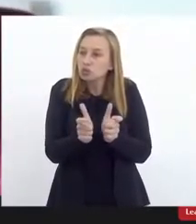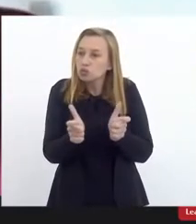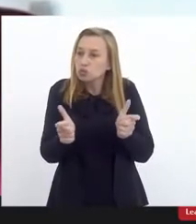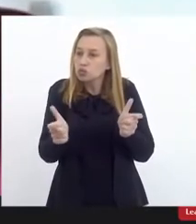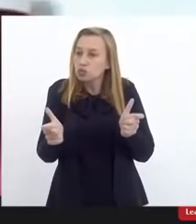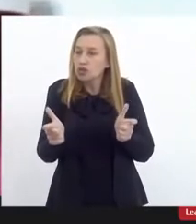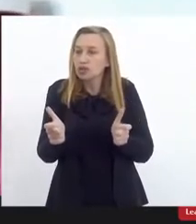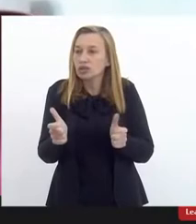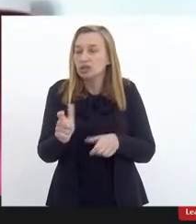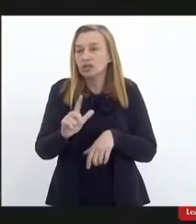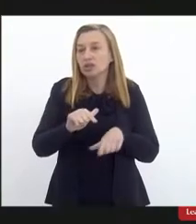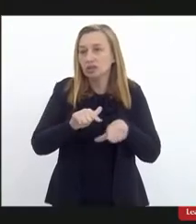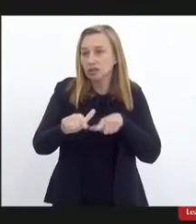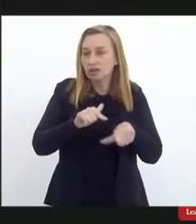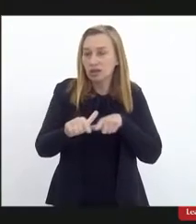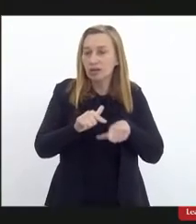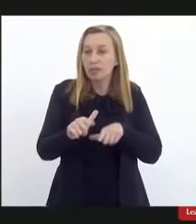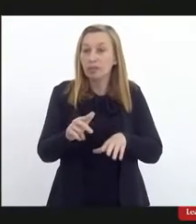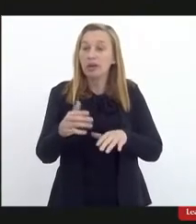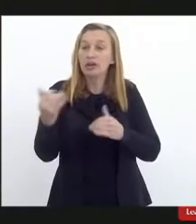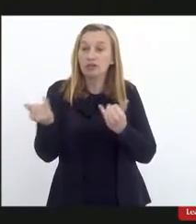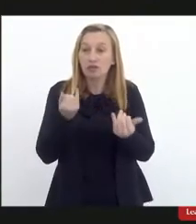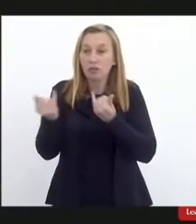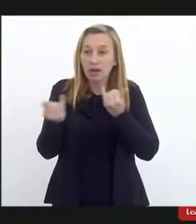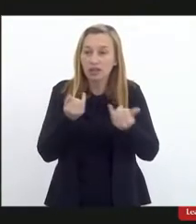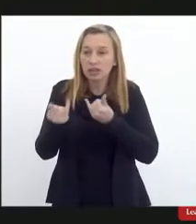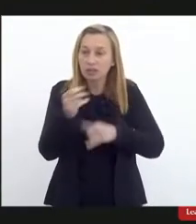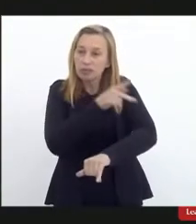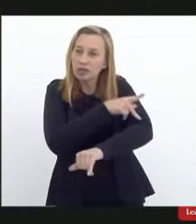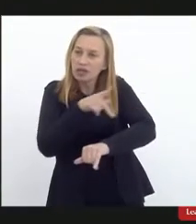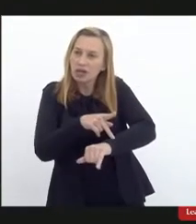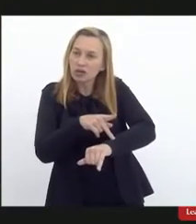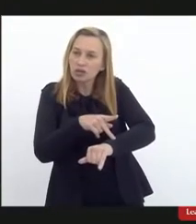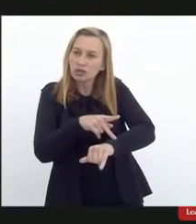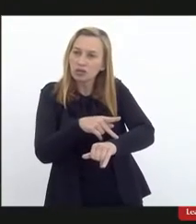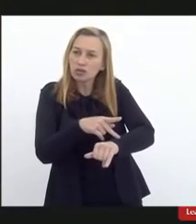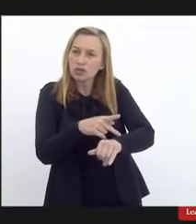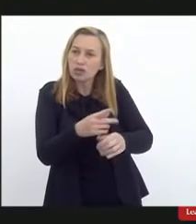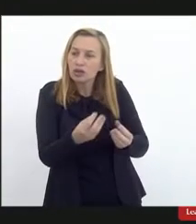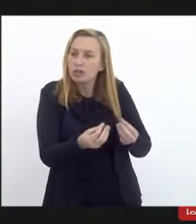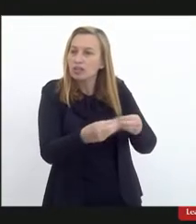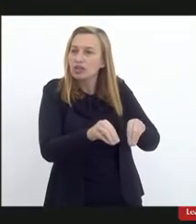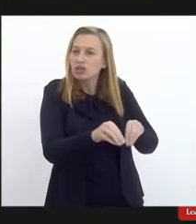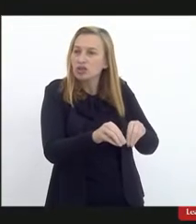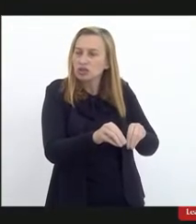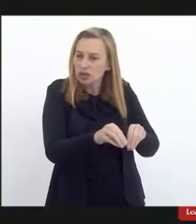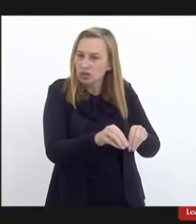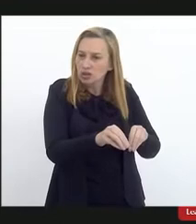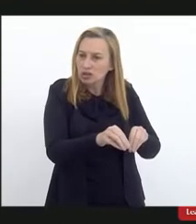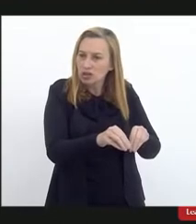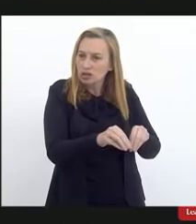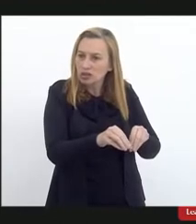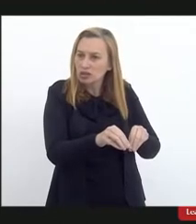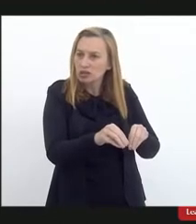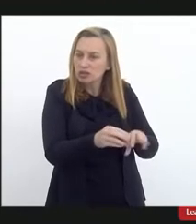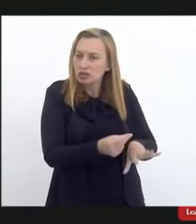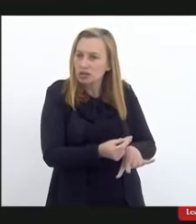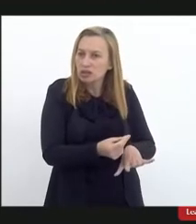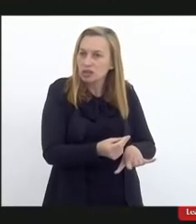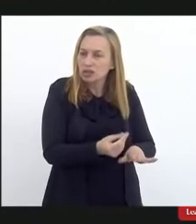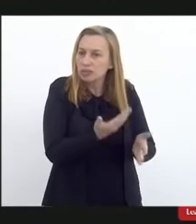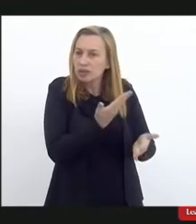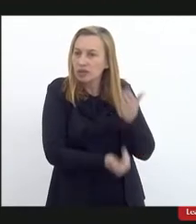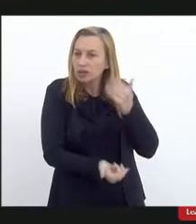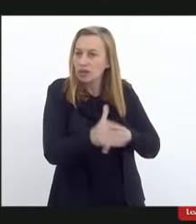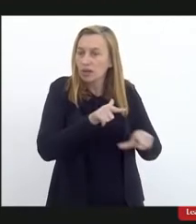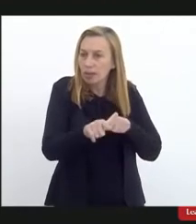foi informado de que pedagogos estavam, inclusive, ameaçados, de exoneração, e